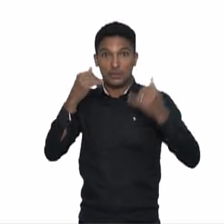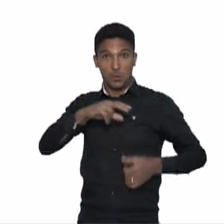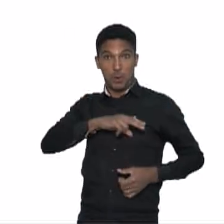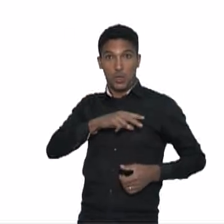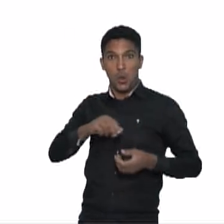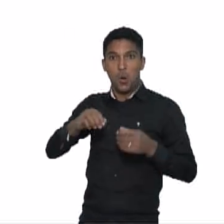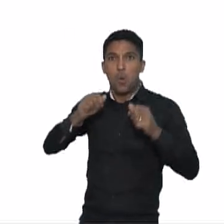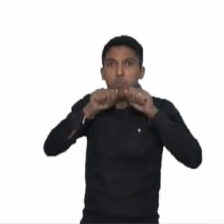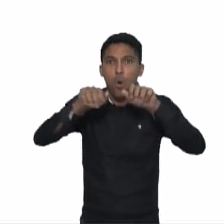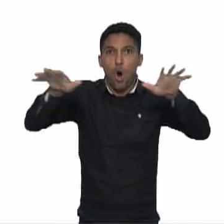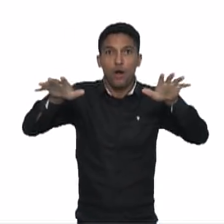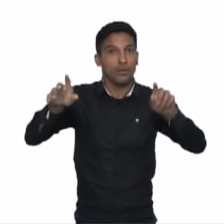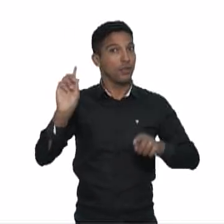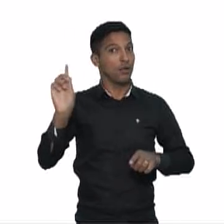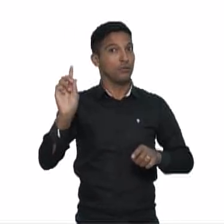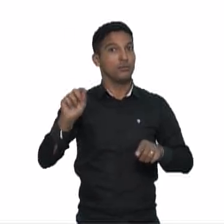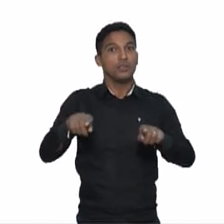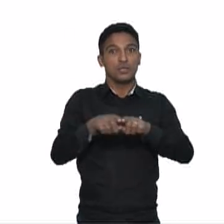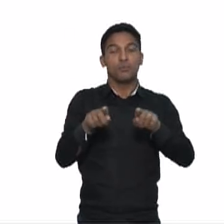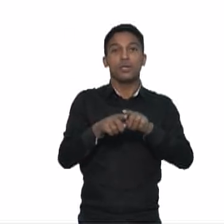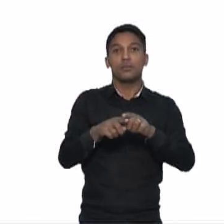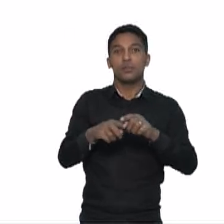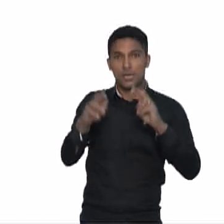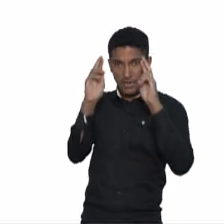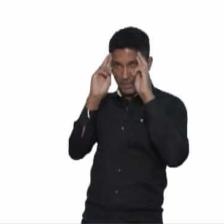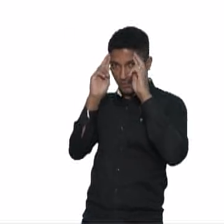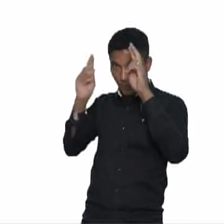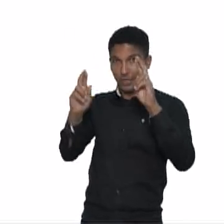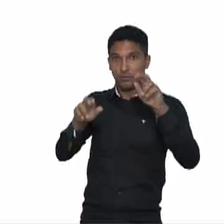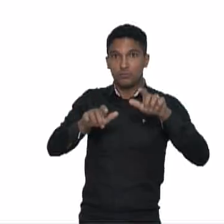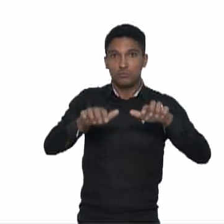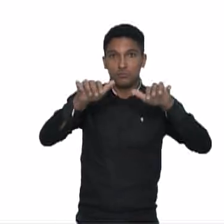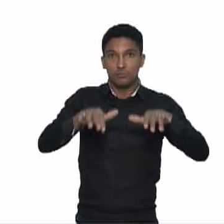nenhum contato com pessoas desconhecidas, não